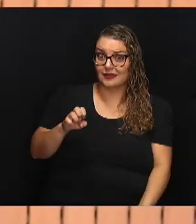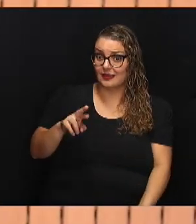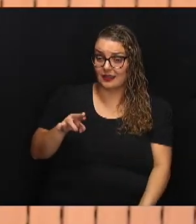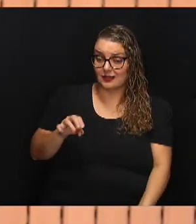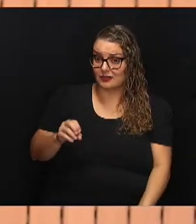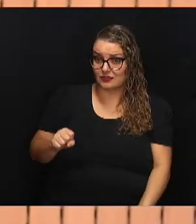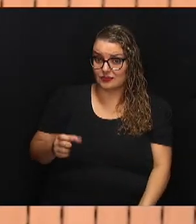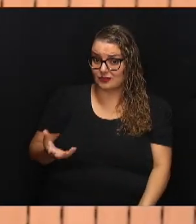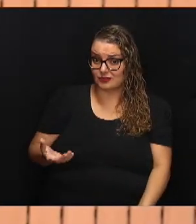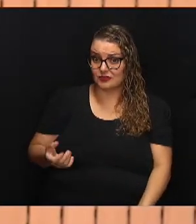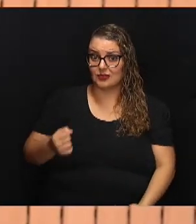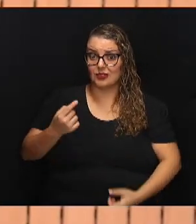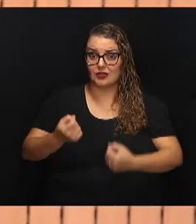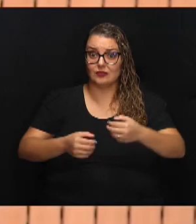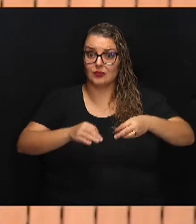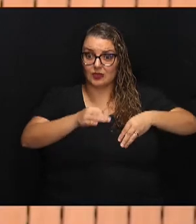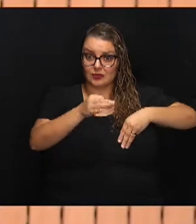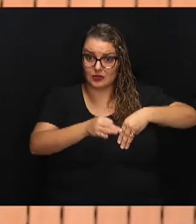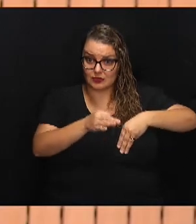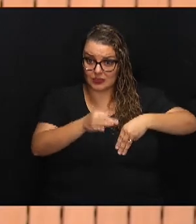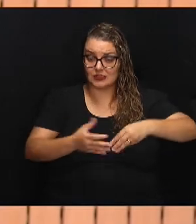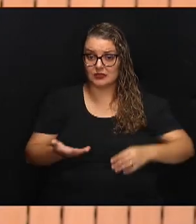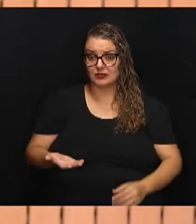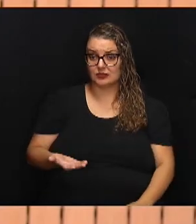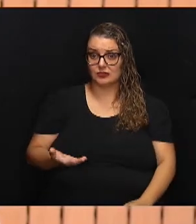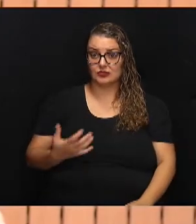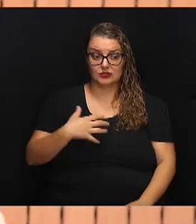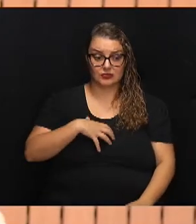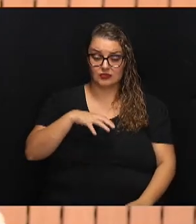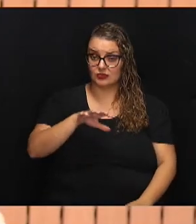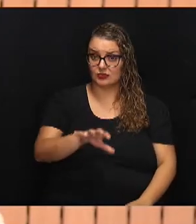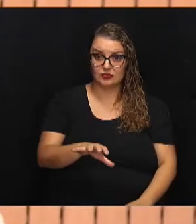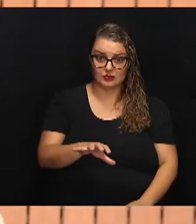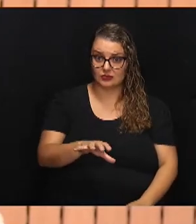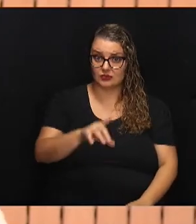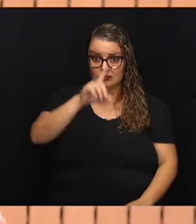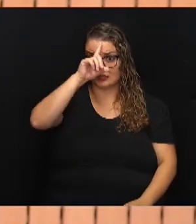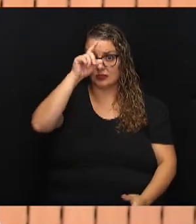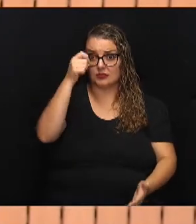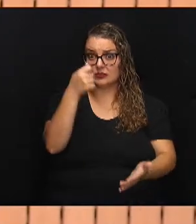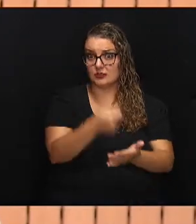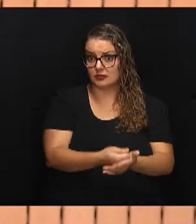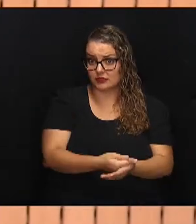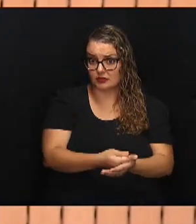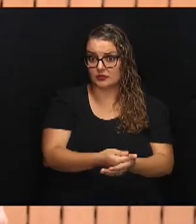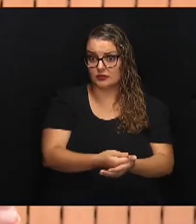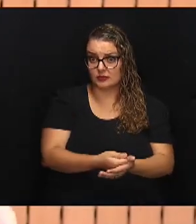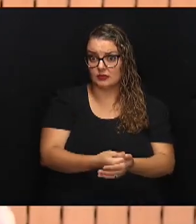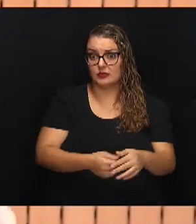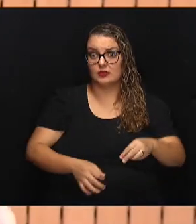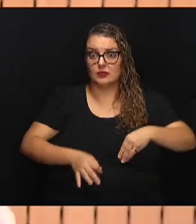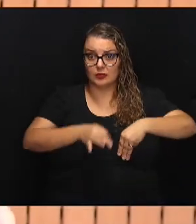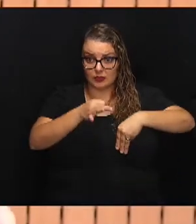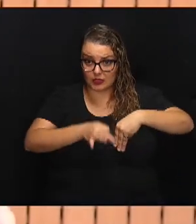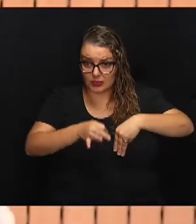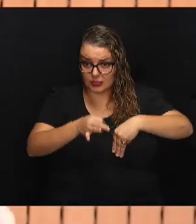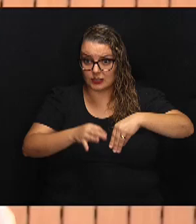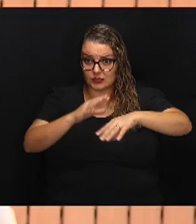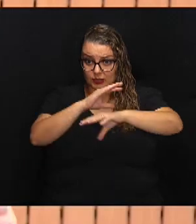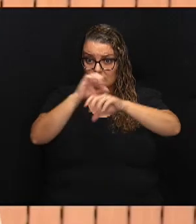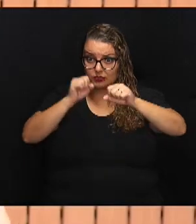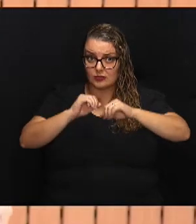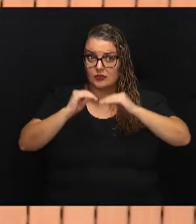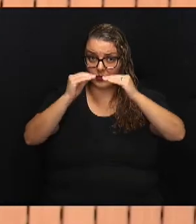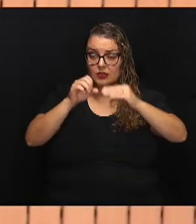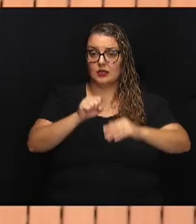dos próprios ministros aplicam de uma forma a decisão, ministros do Supremo Tribunal Federal, e